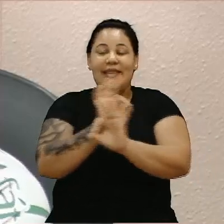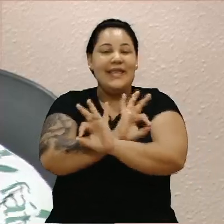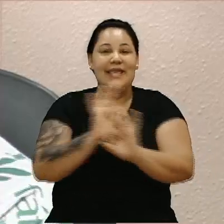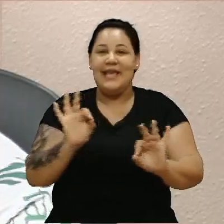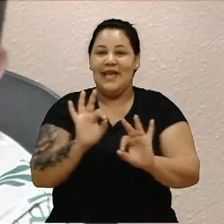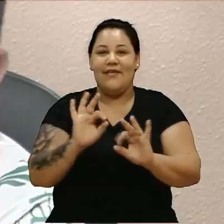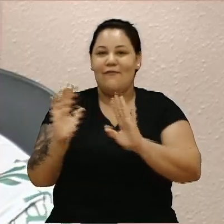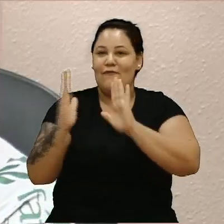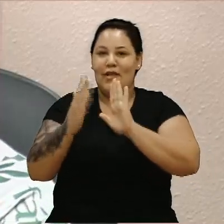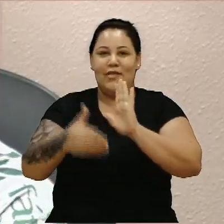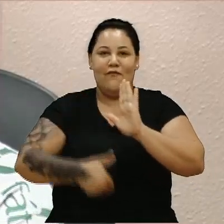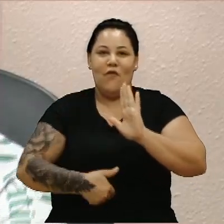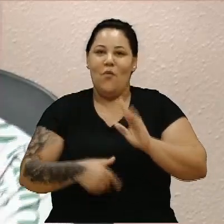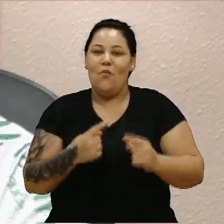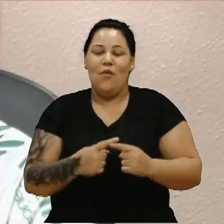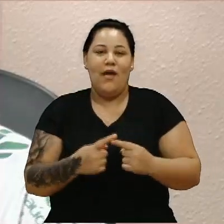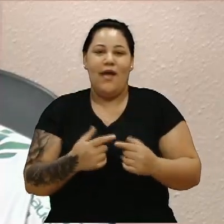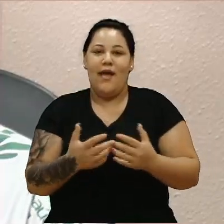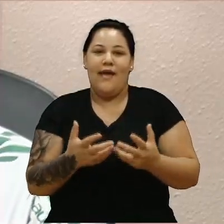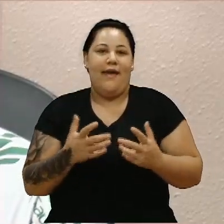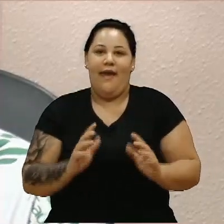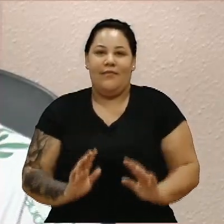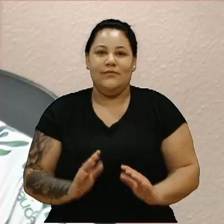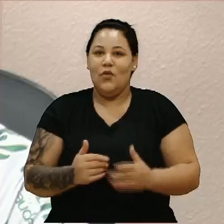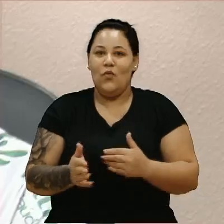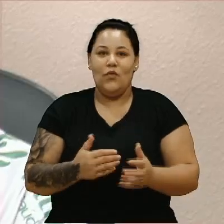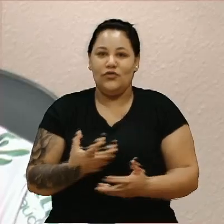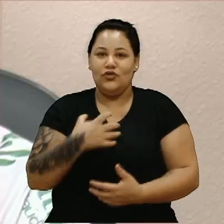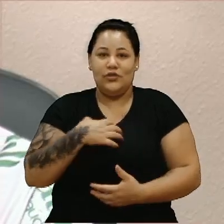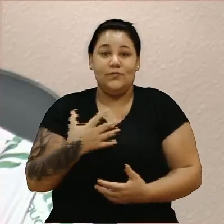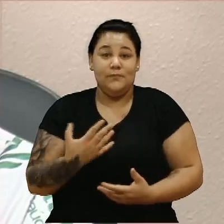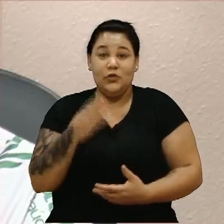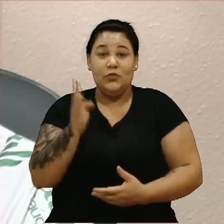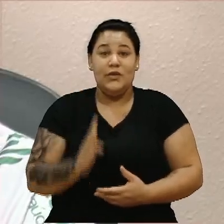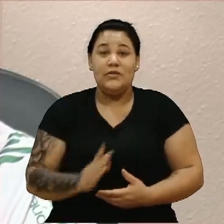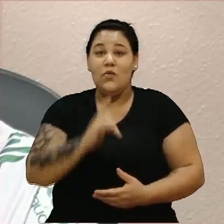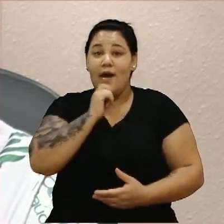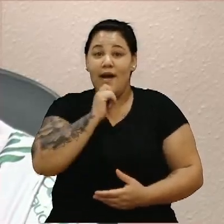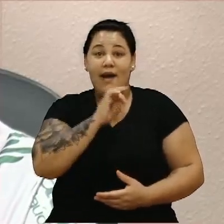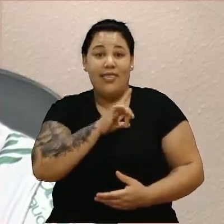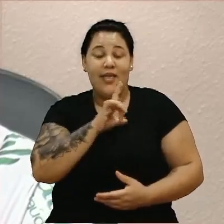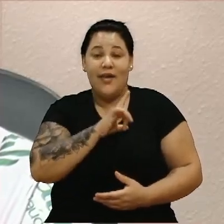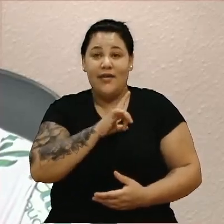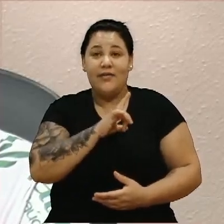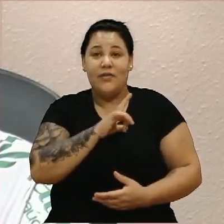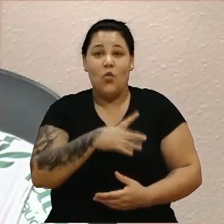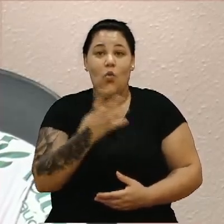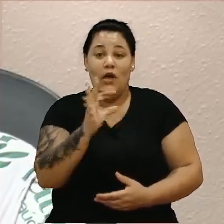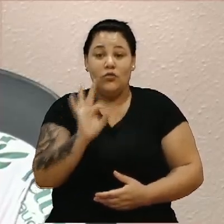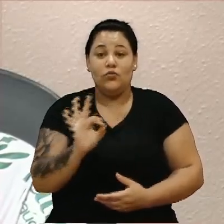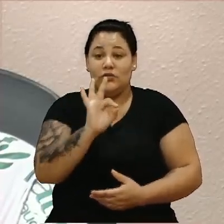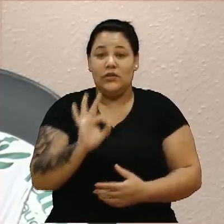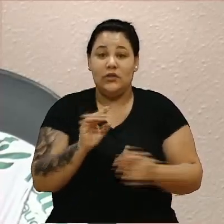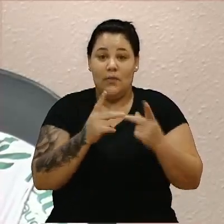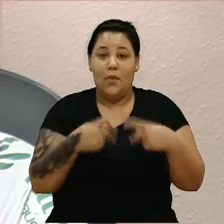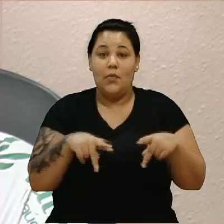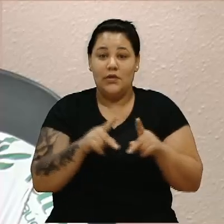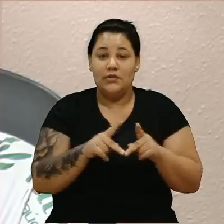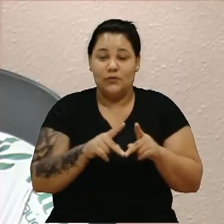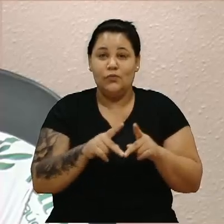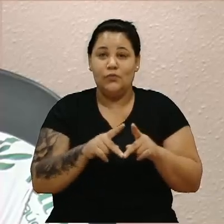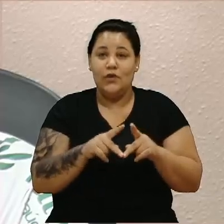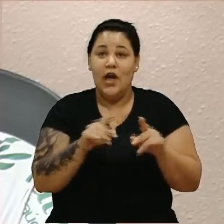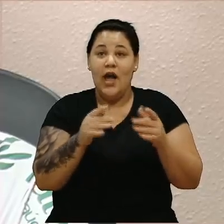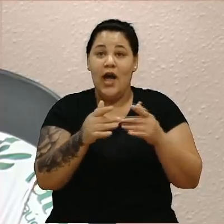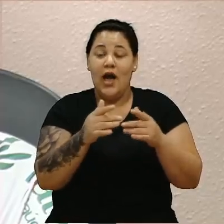porque quer. Nós temos que partir desse pressuposto, né? E no Brasil, nós ainda temos 4% da população, segundo o IBGE,